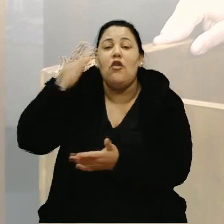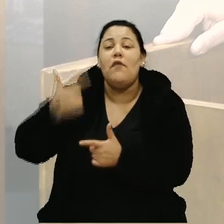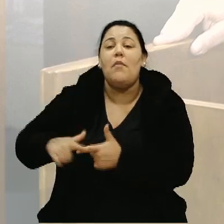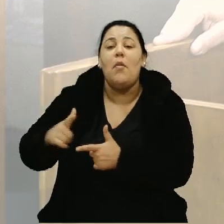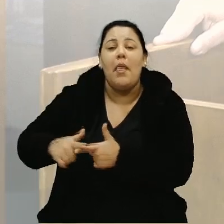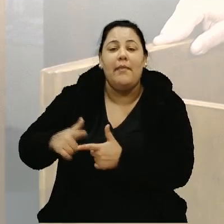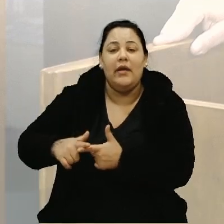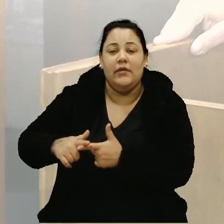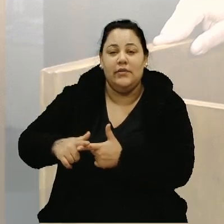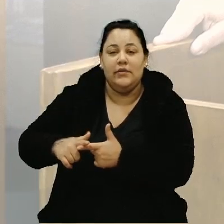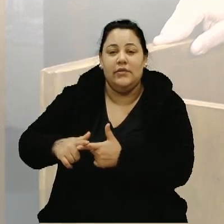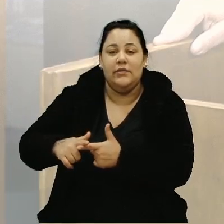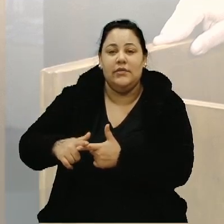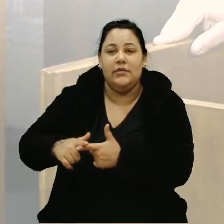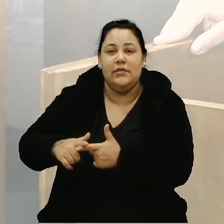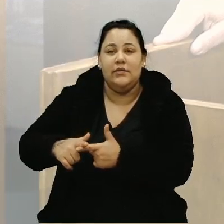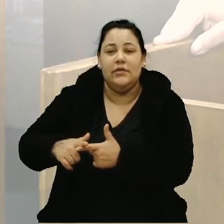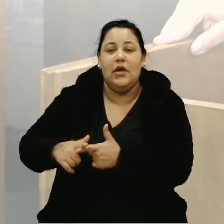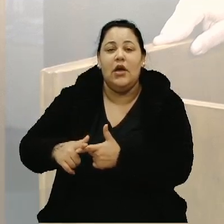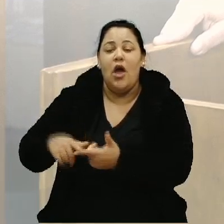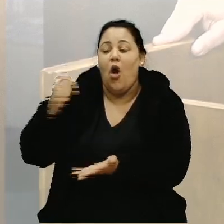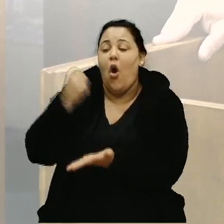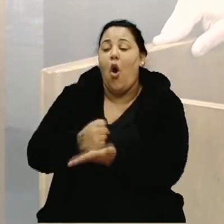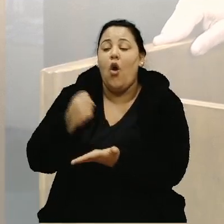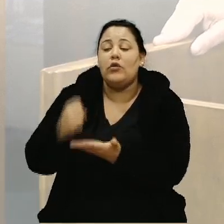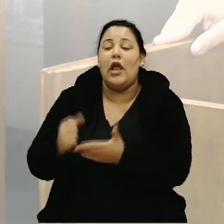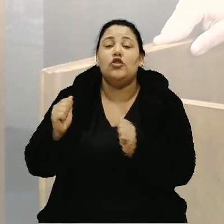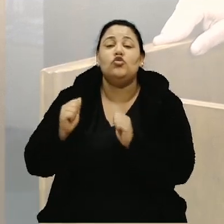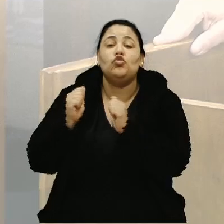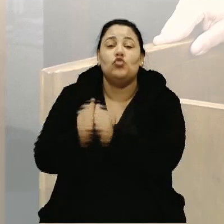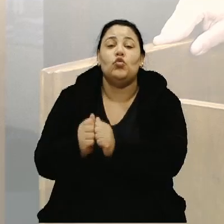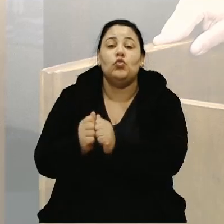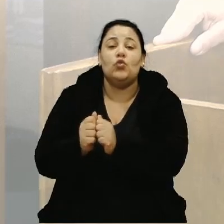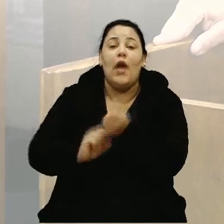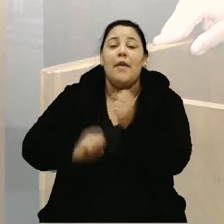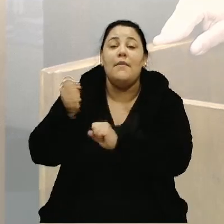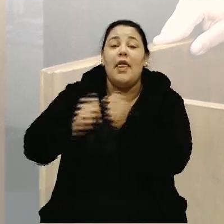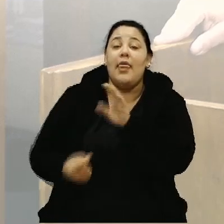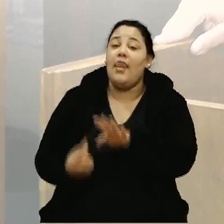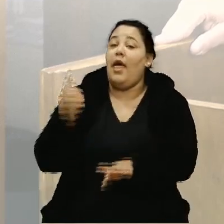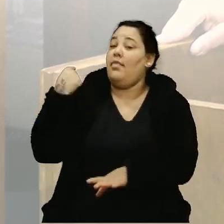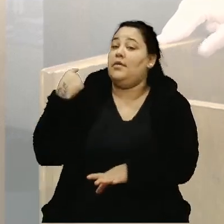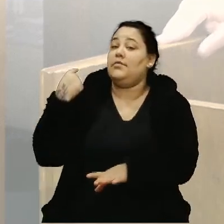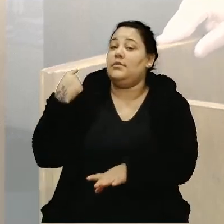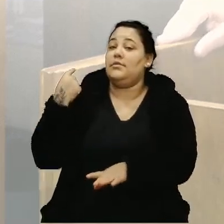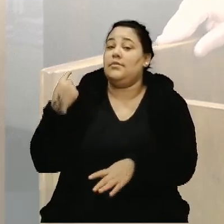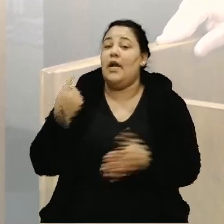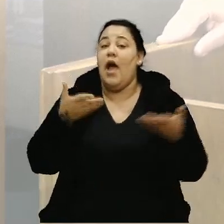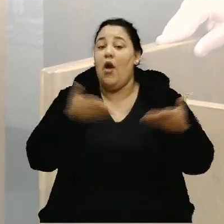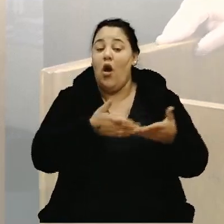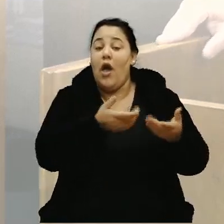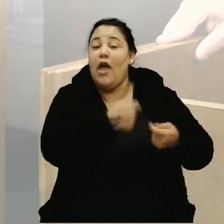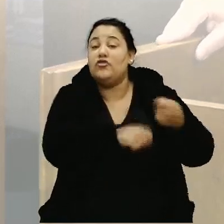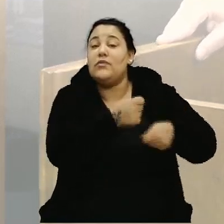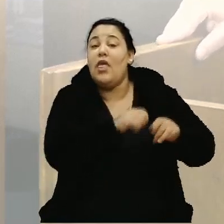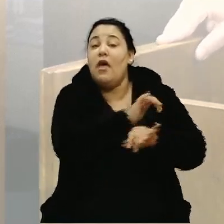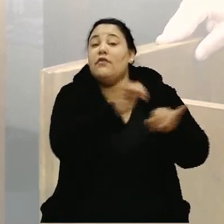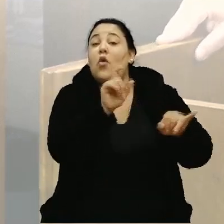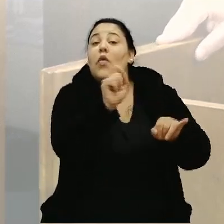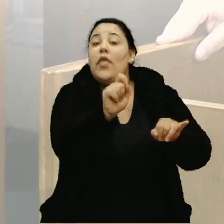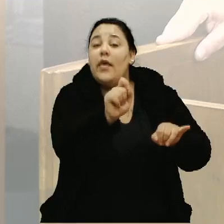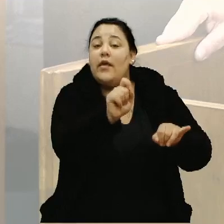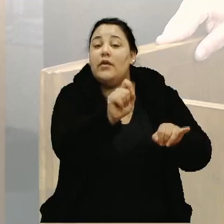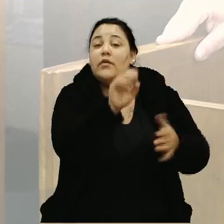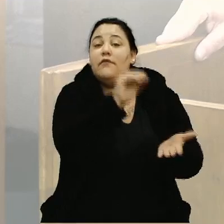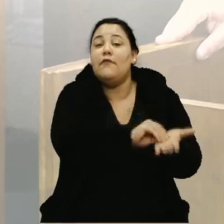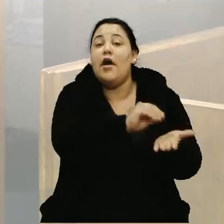problemas de contrato com a empresa anterior. Da administração, nós temos a informação de que só